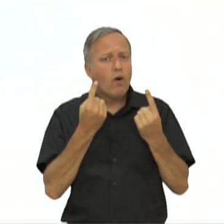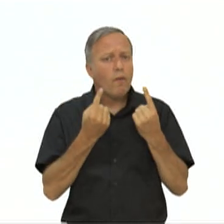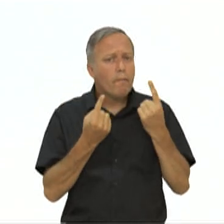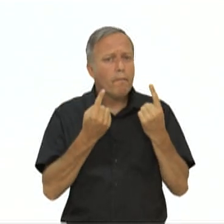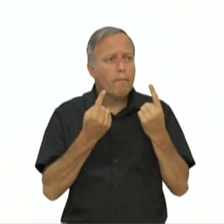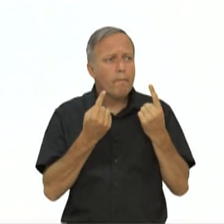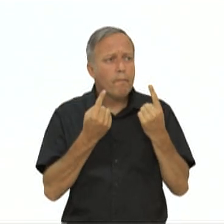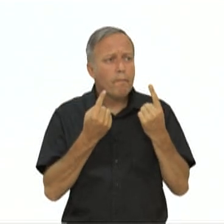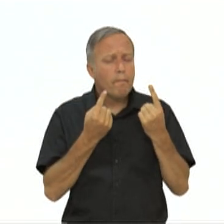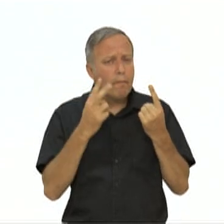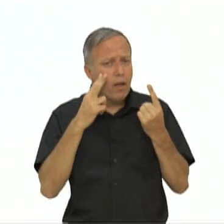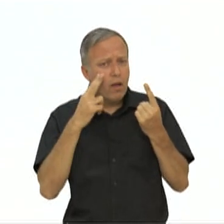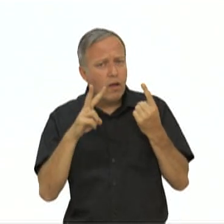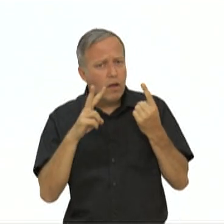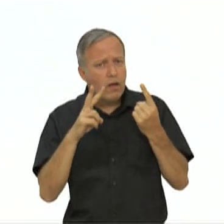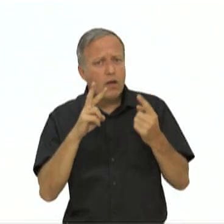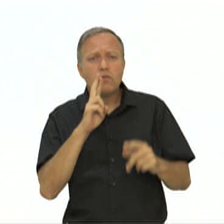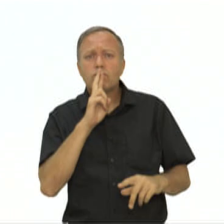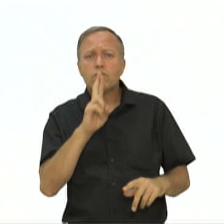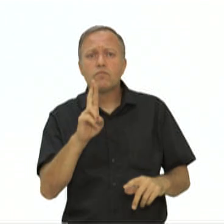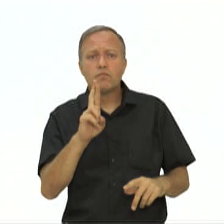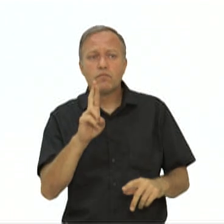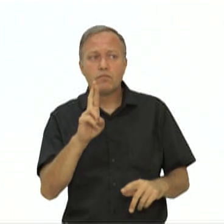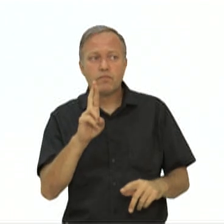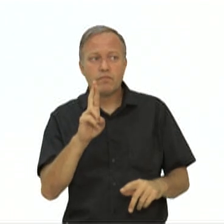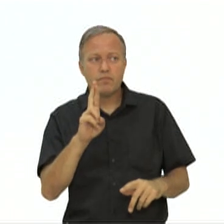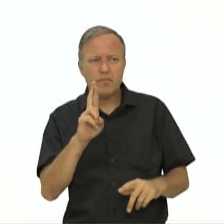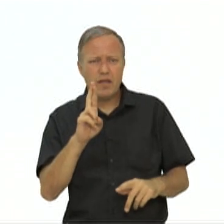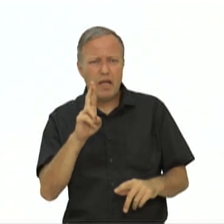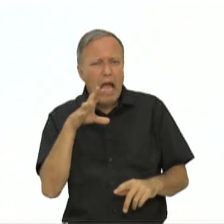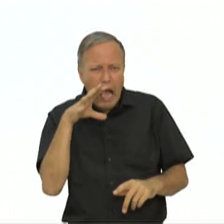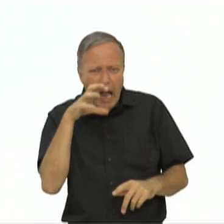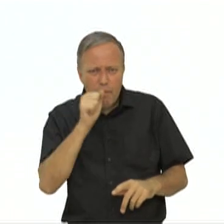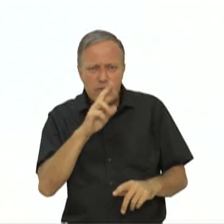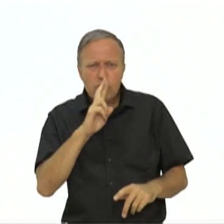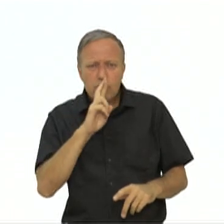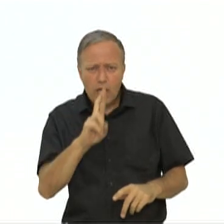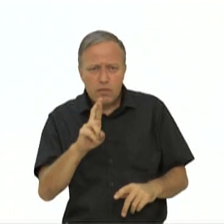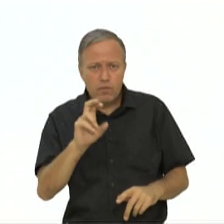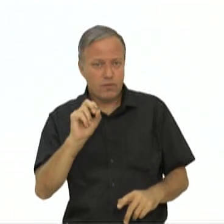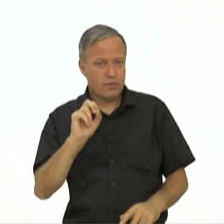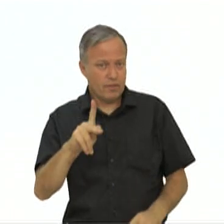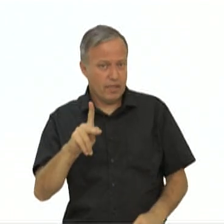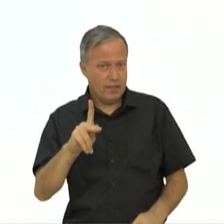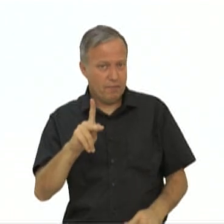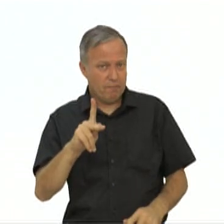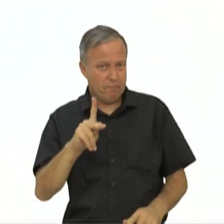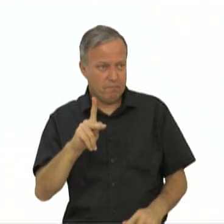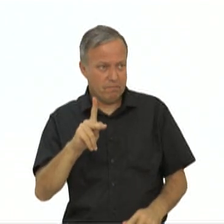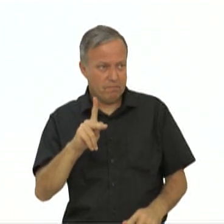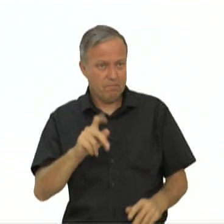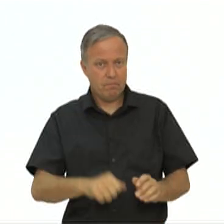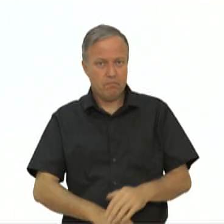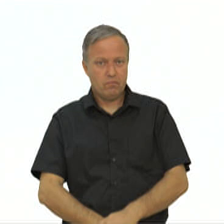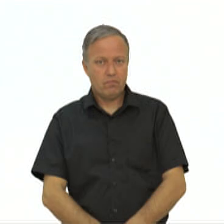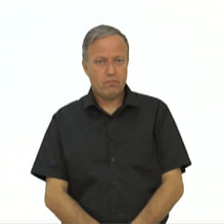uma resposta para essa pergunta? Um tempinho para vocês responderem, pode ser? Vamos lá.